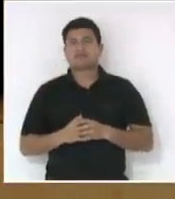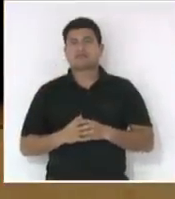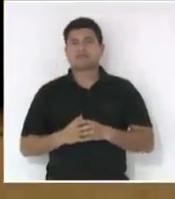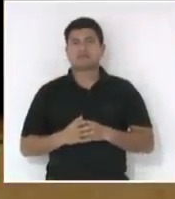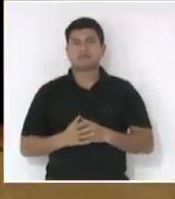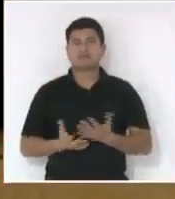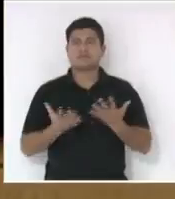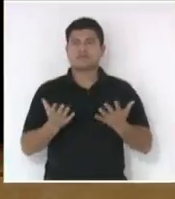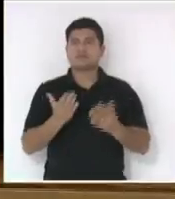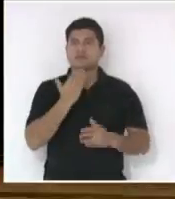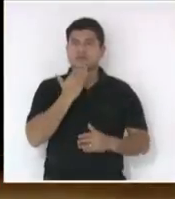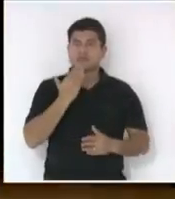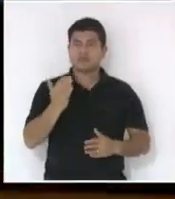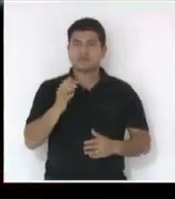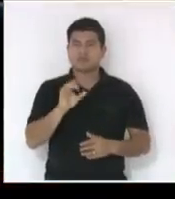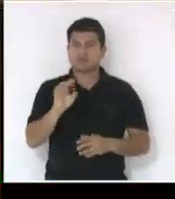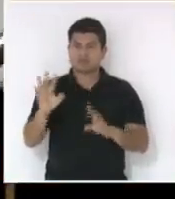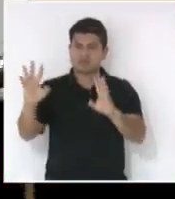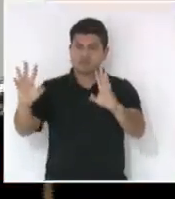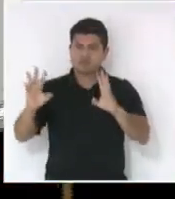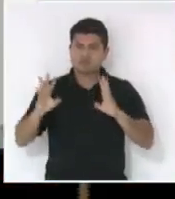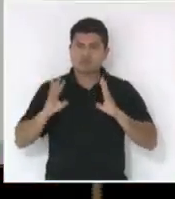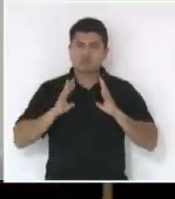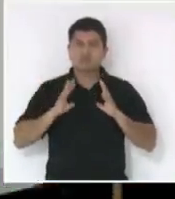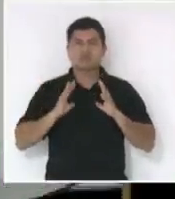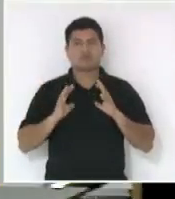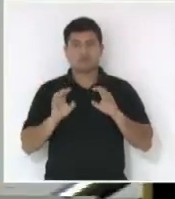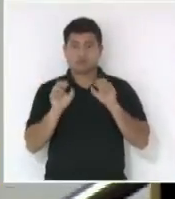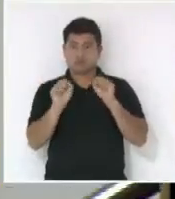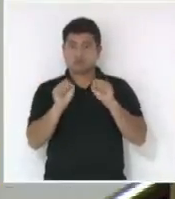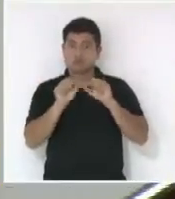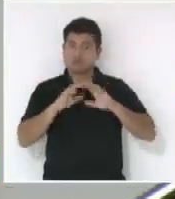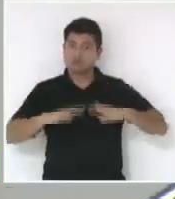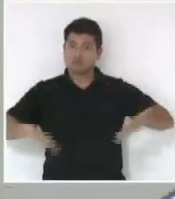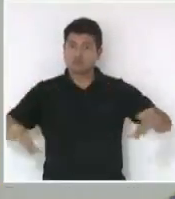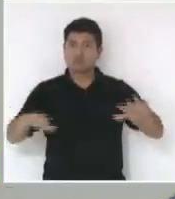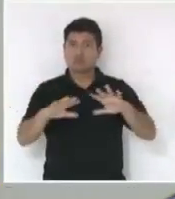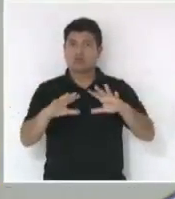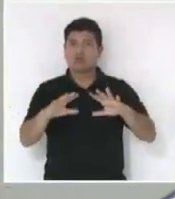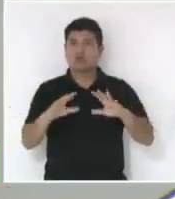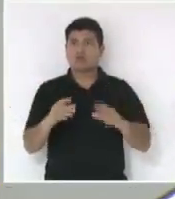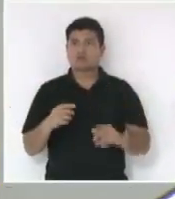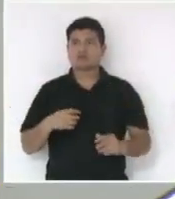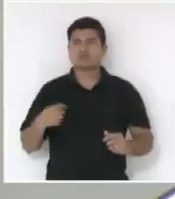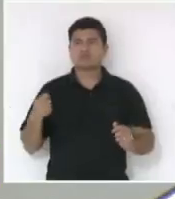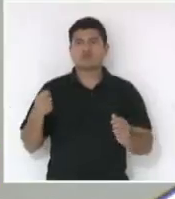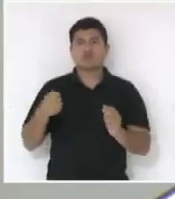Eu queria pedir um pouco de atenção, se possível, e todo mundo se engajar nessa luta.